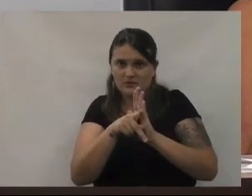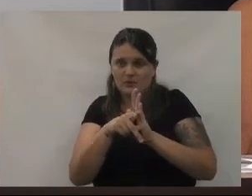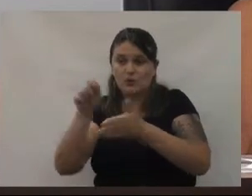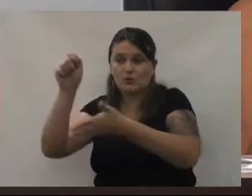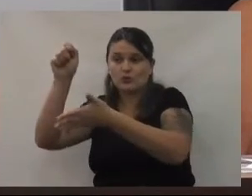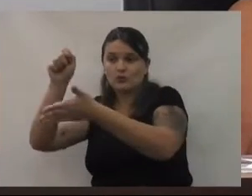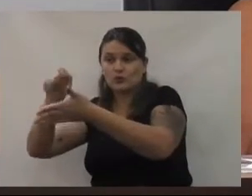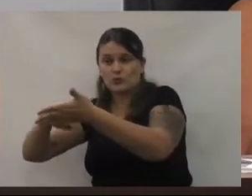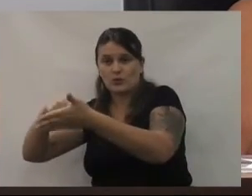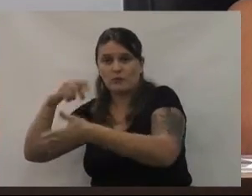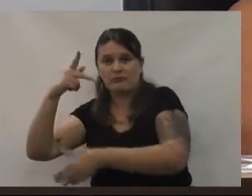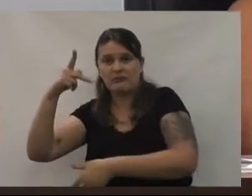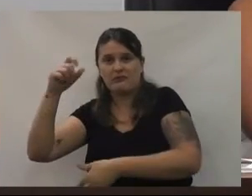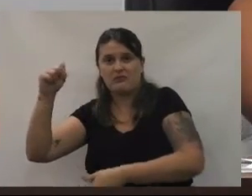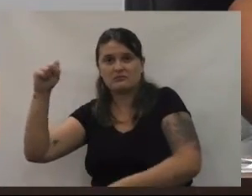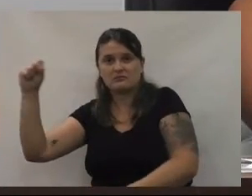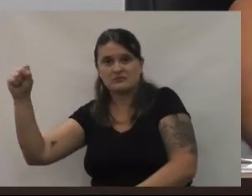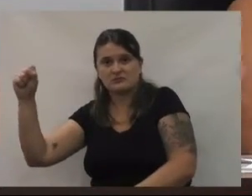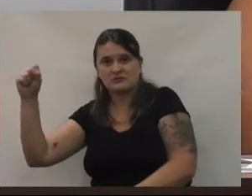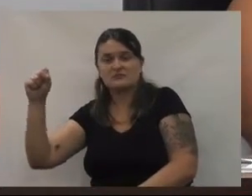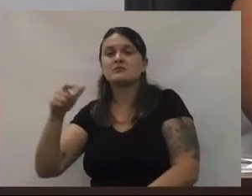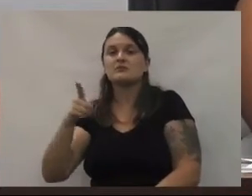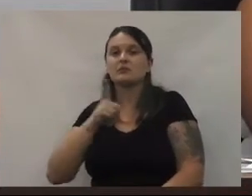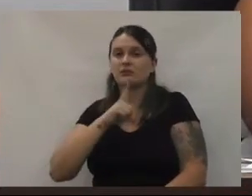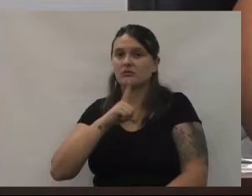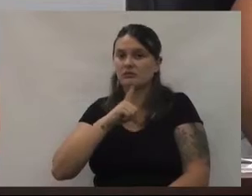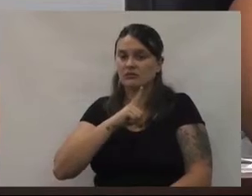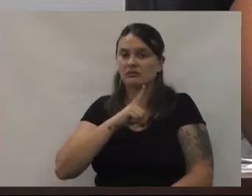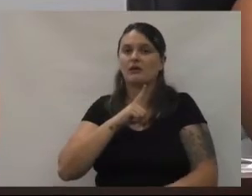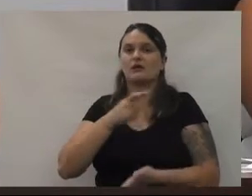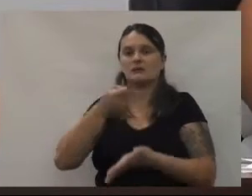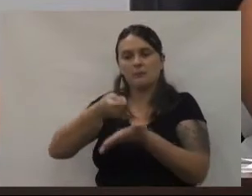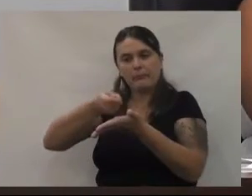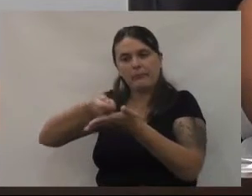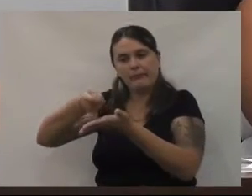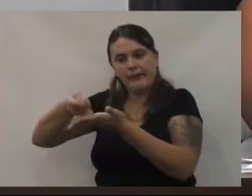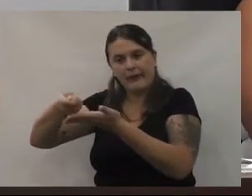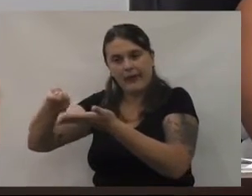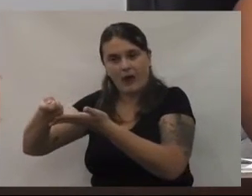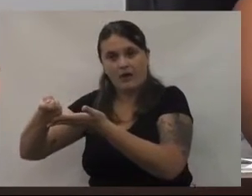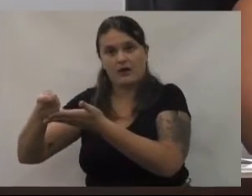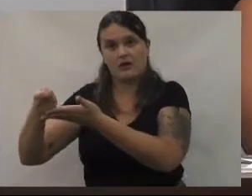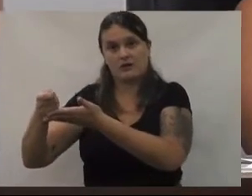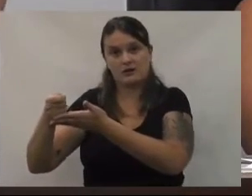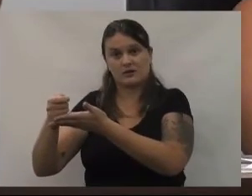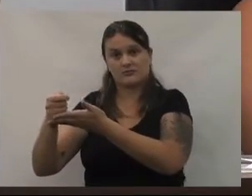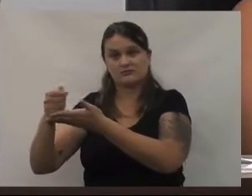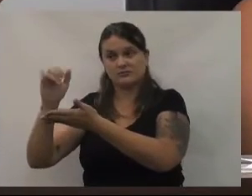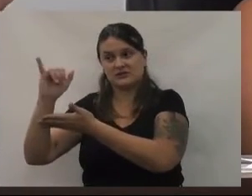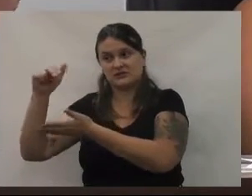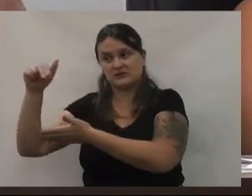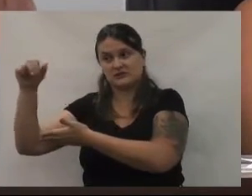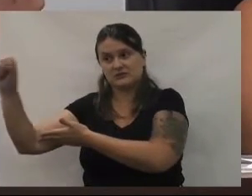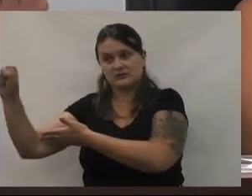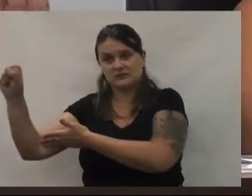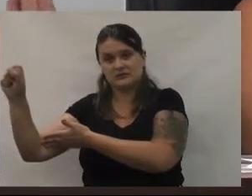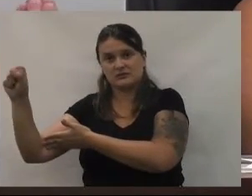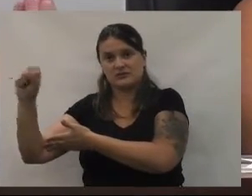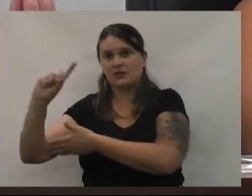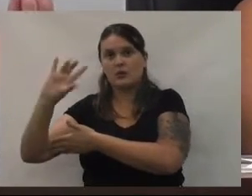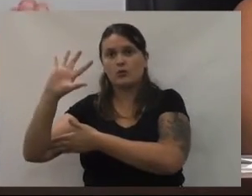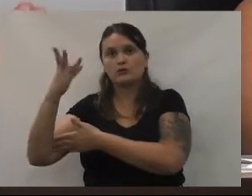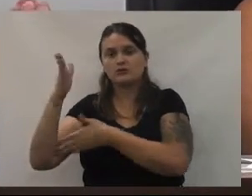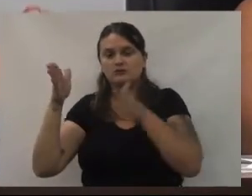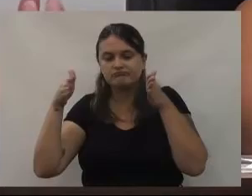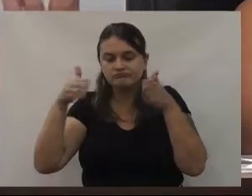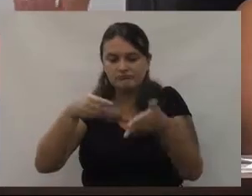contratou através de um PSS. Está tendo a contribuição ao INSS e deixado de se fazer a